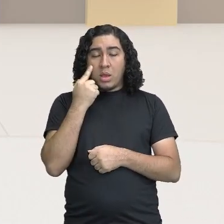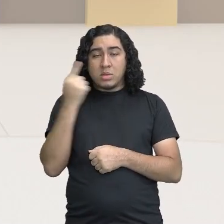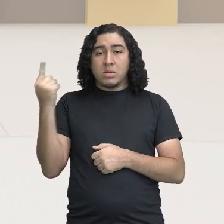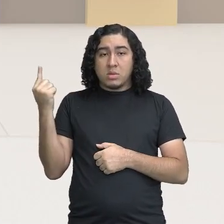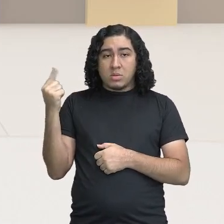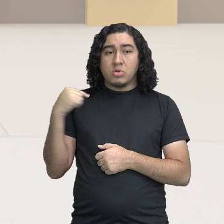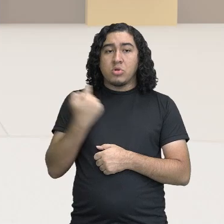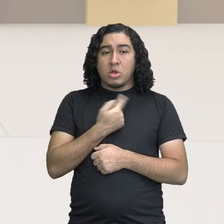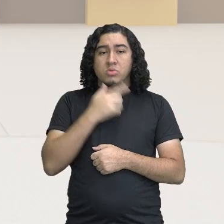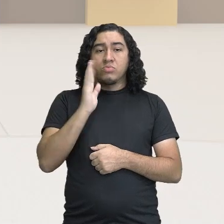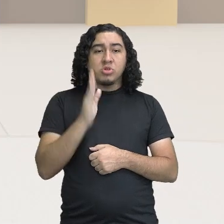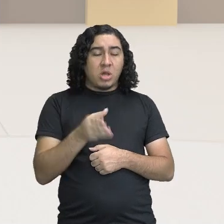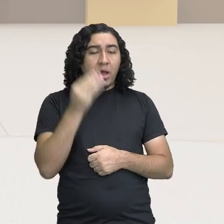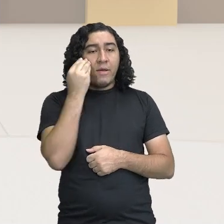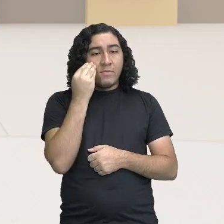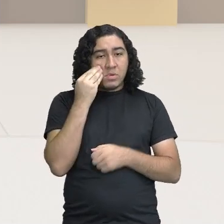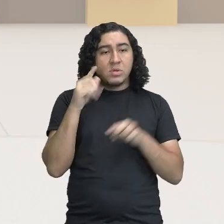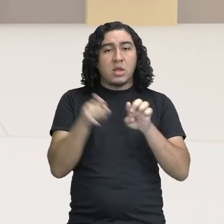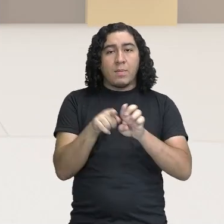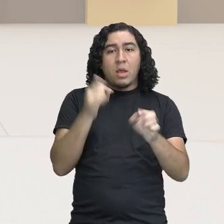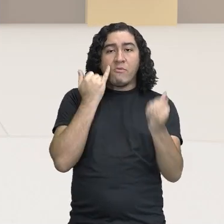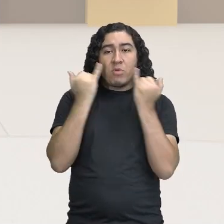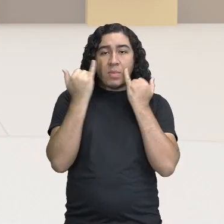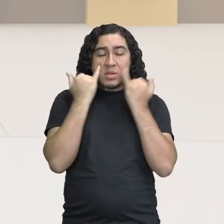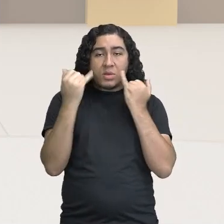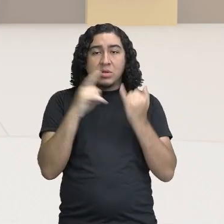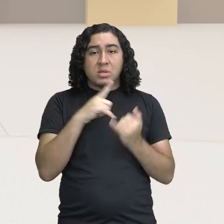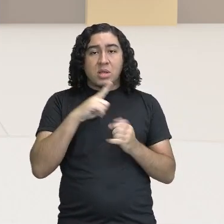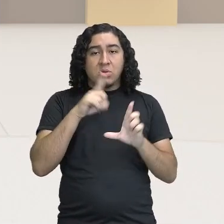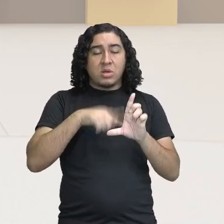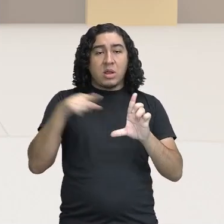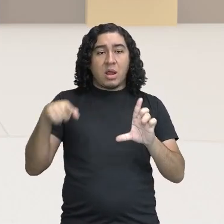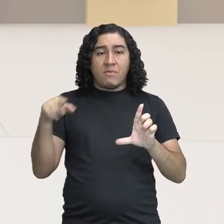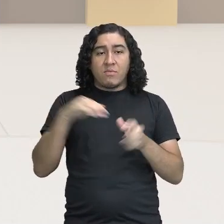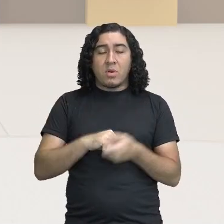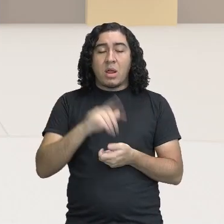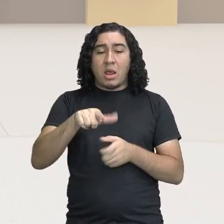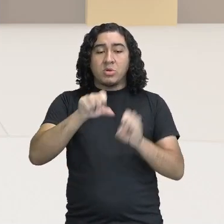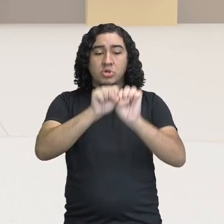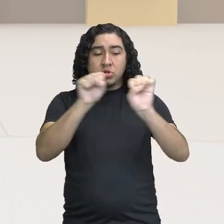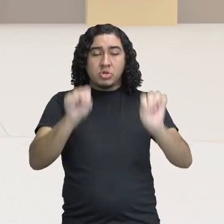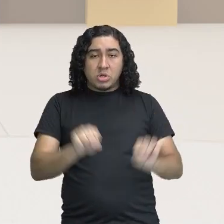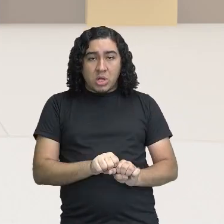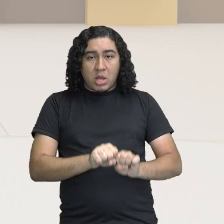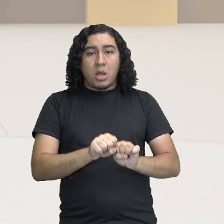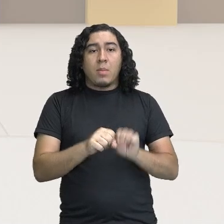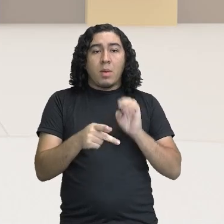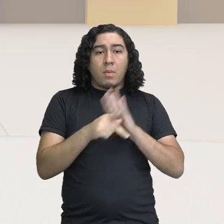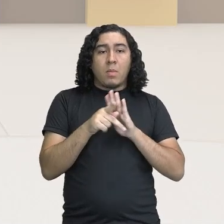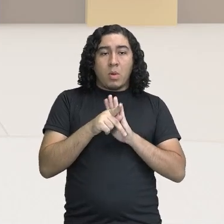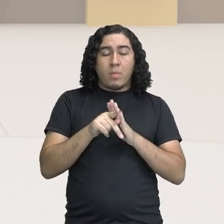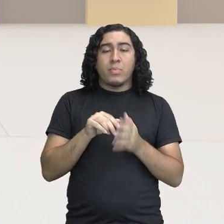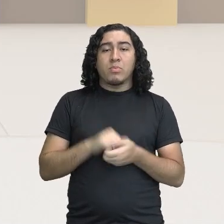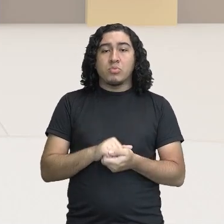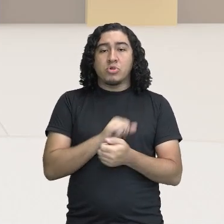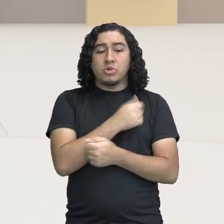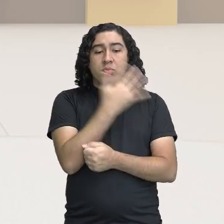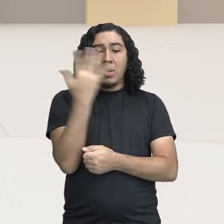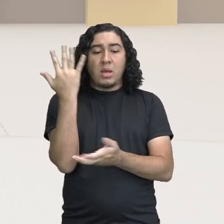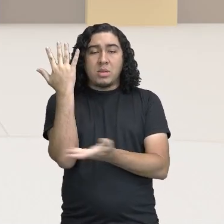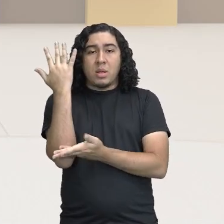central que a gente acabou de ver com os dados que estão nesse gráfico, que é o sistema de alerta de desmatamento, um